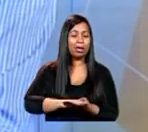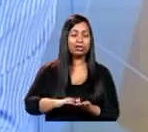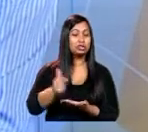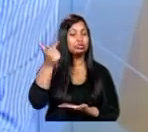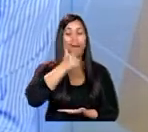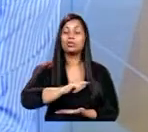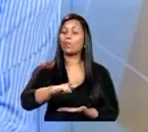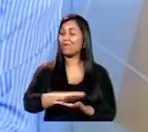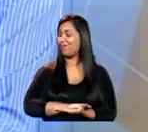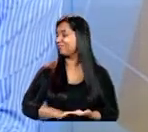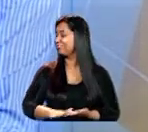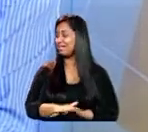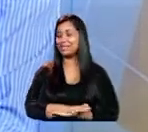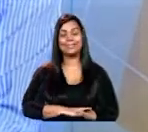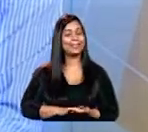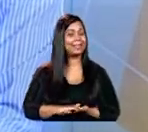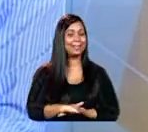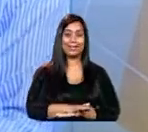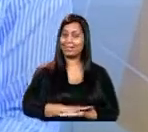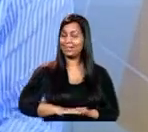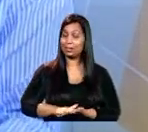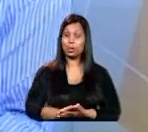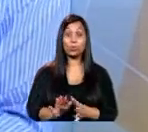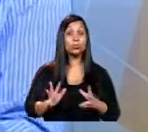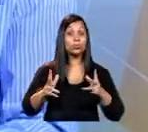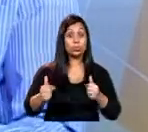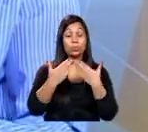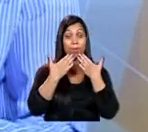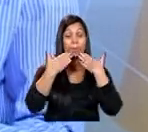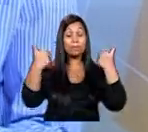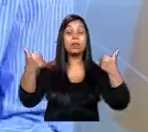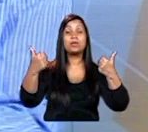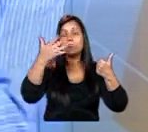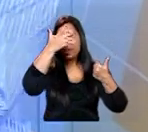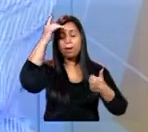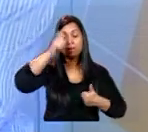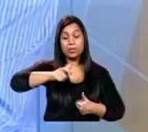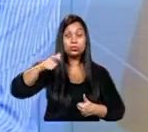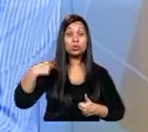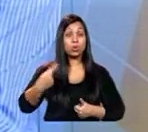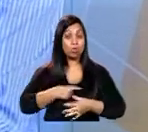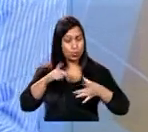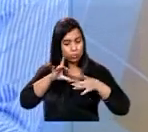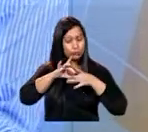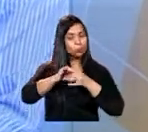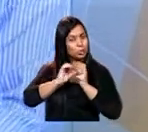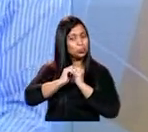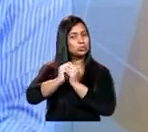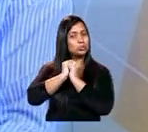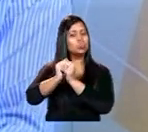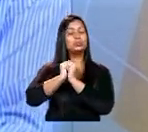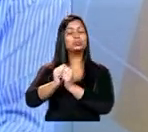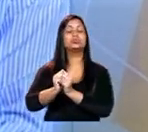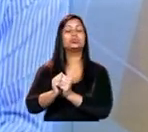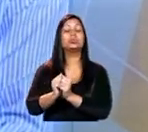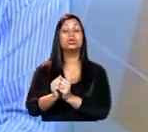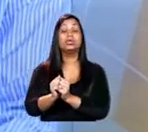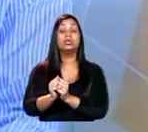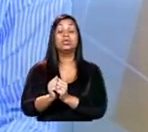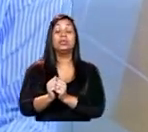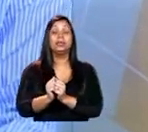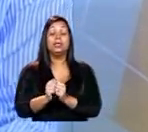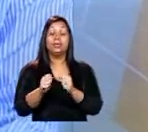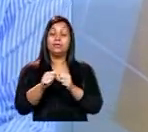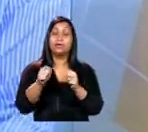cuidador, a gente não consegue. Né? Então assim, tudo que visa para reabilitar o paciente, então a gente vai ter que unir essas forças, como a